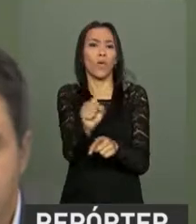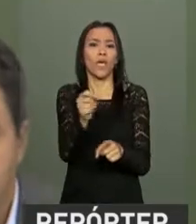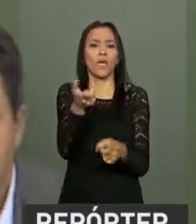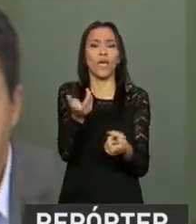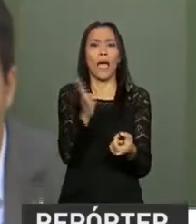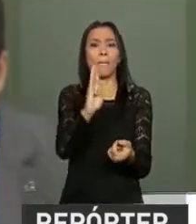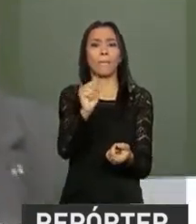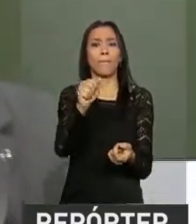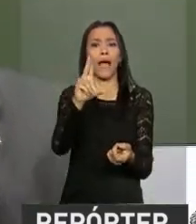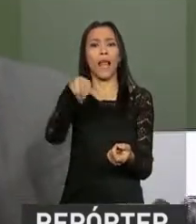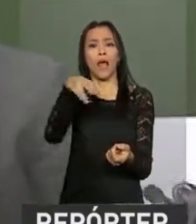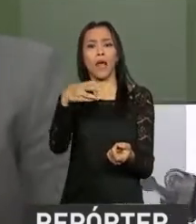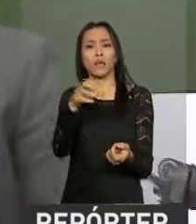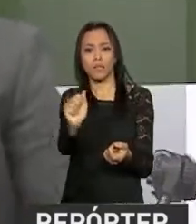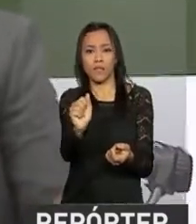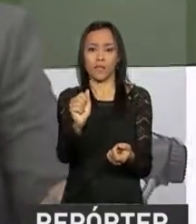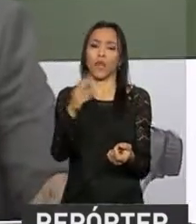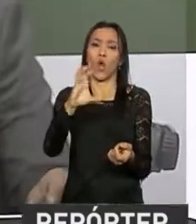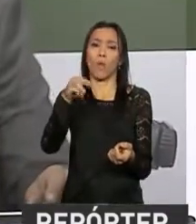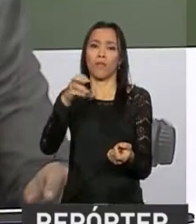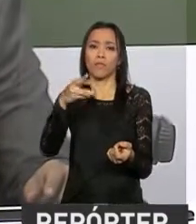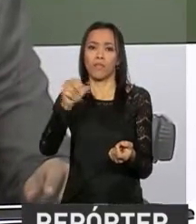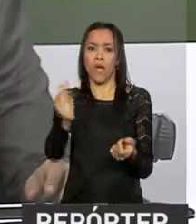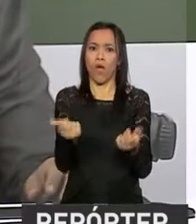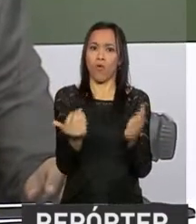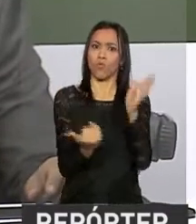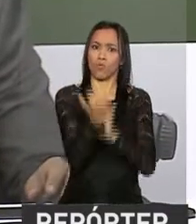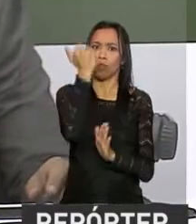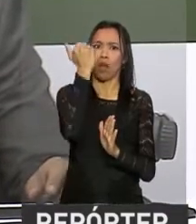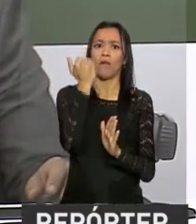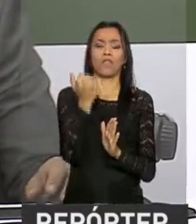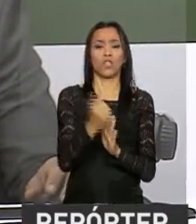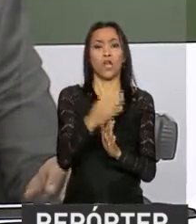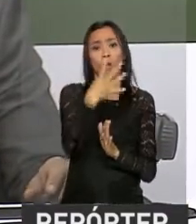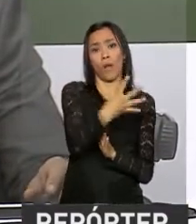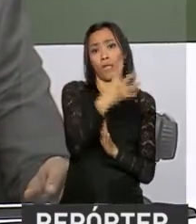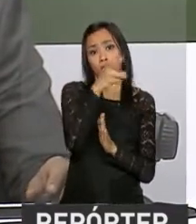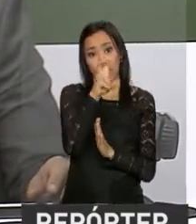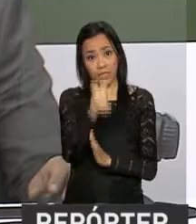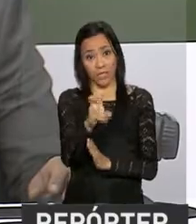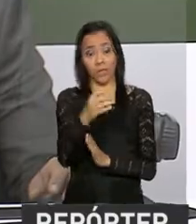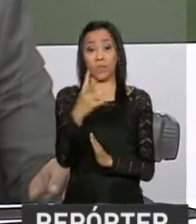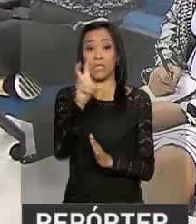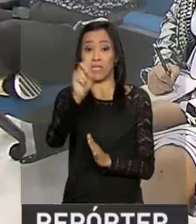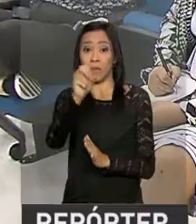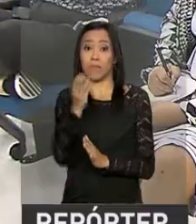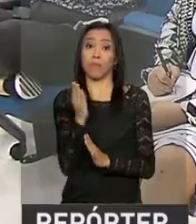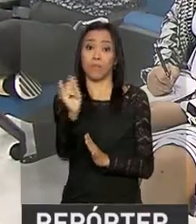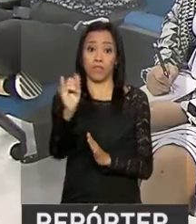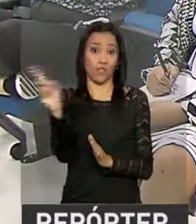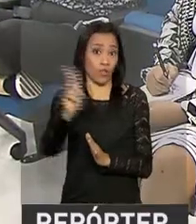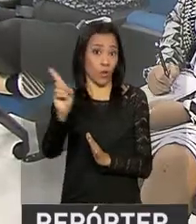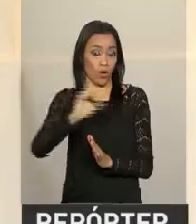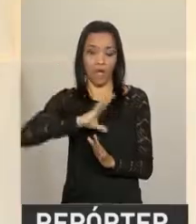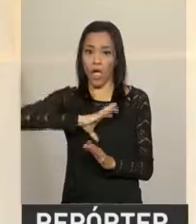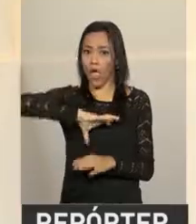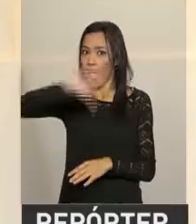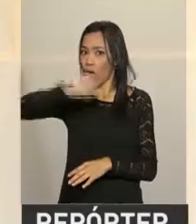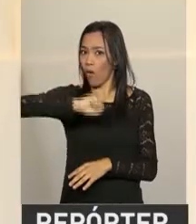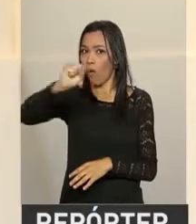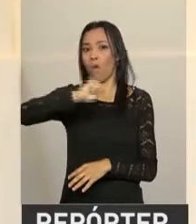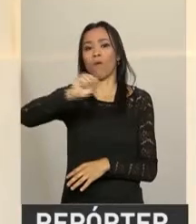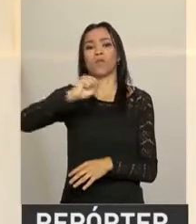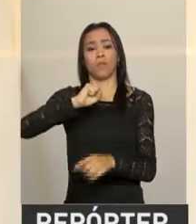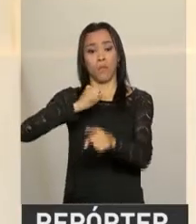comercial brasileira feche o ano com superávit entre 45 e 50 bilhões de dólares um recorde para